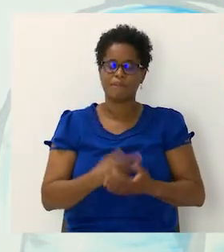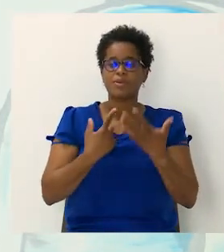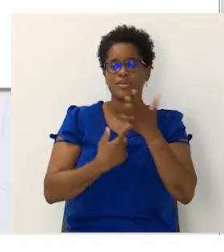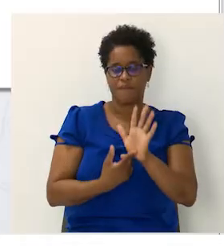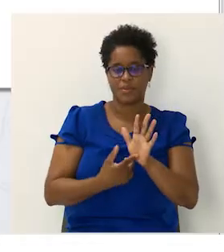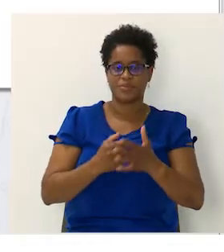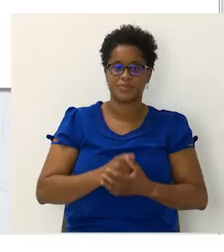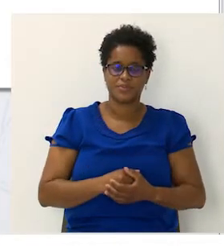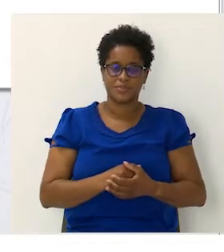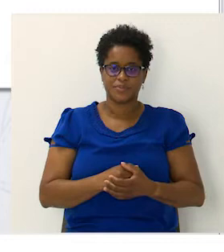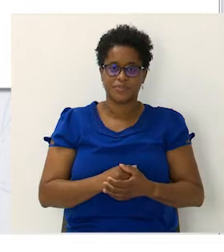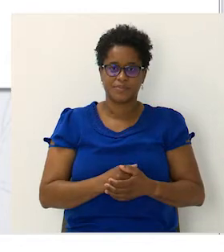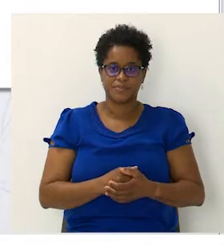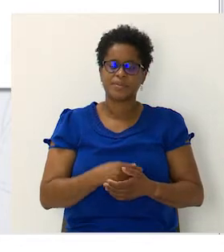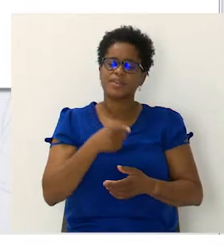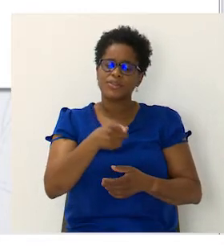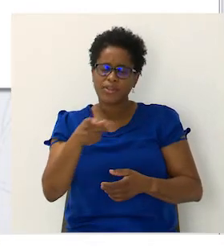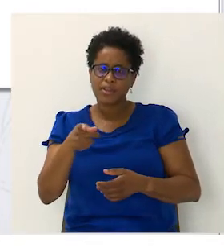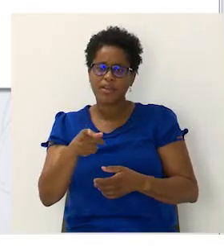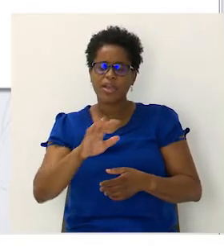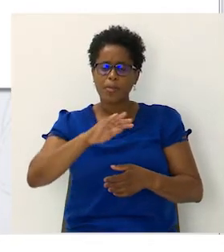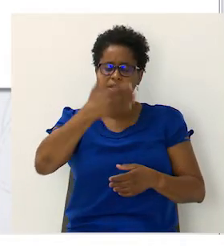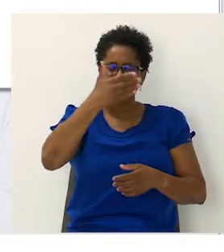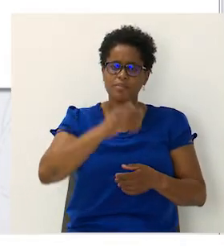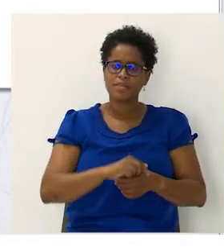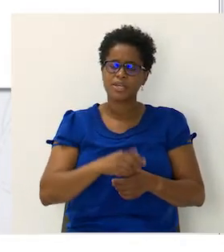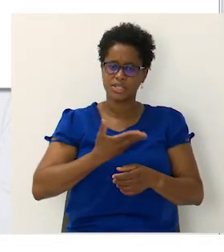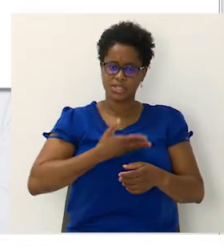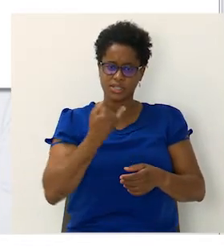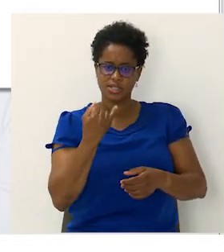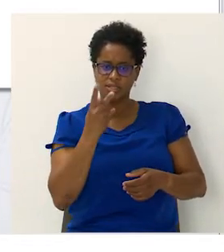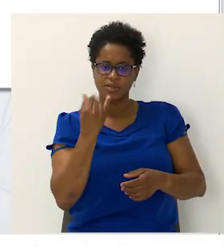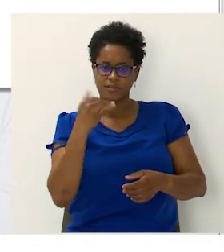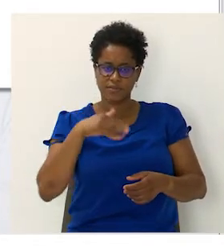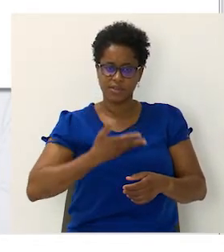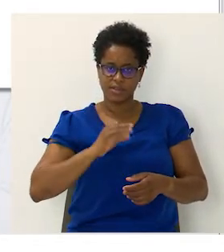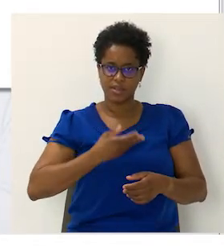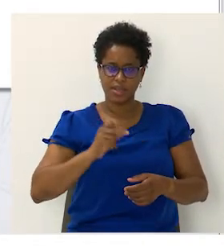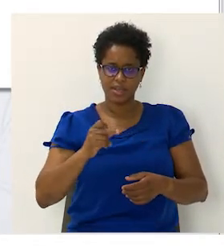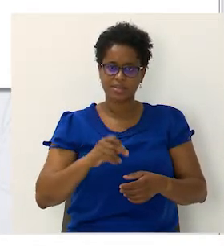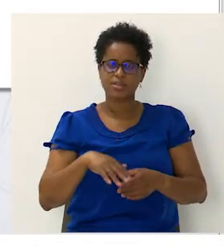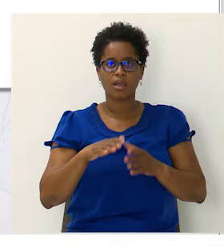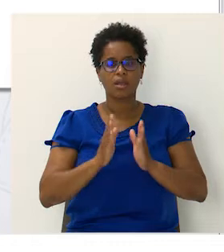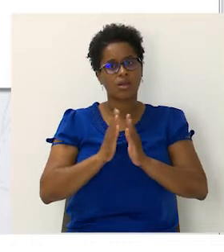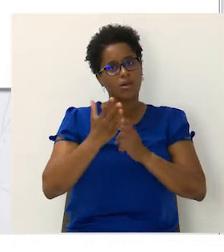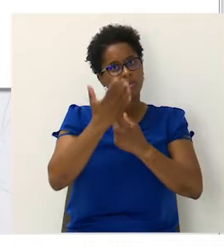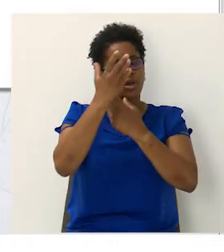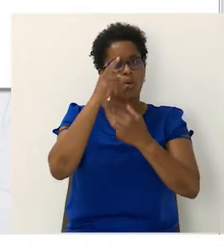exemplo, indica as principais divindades adoradas pelos homens no Neolítico.